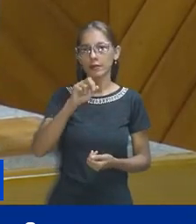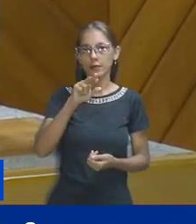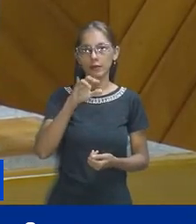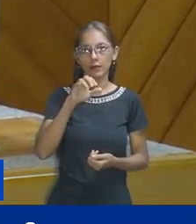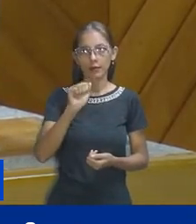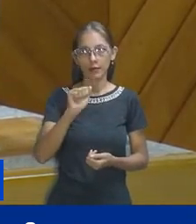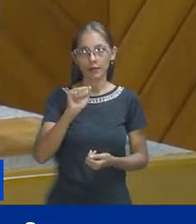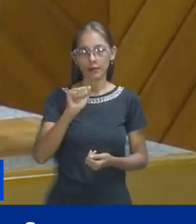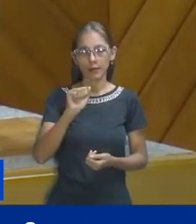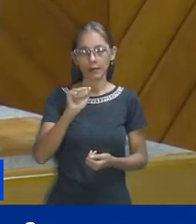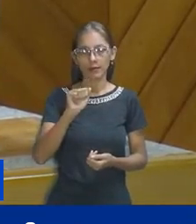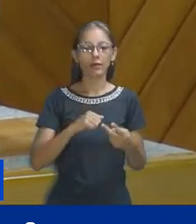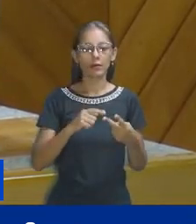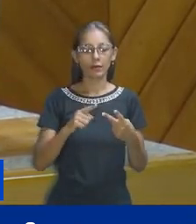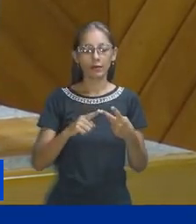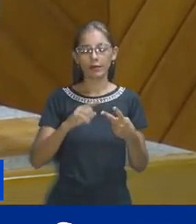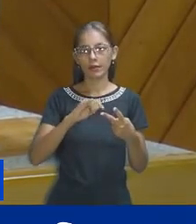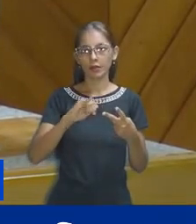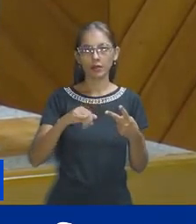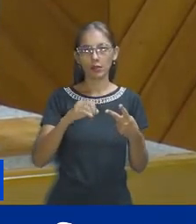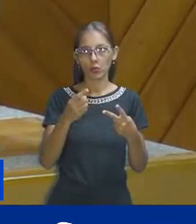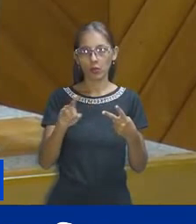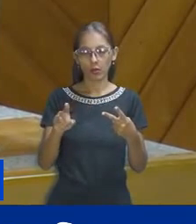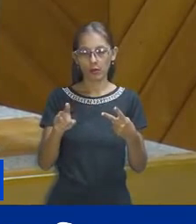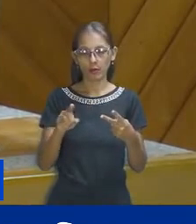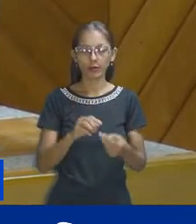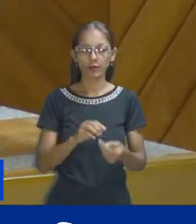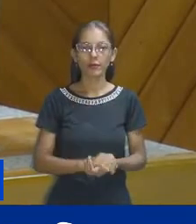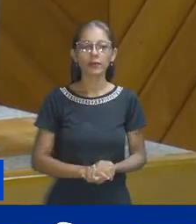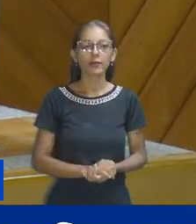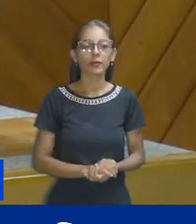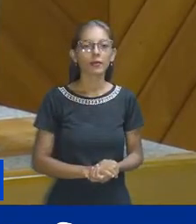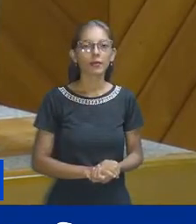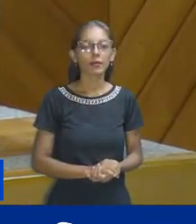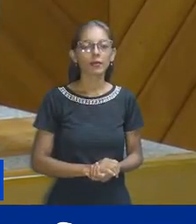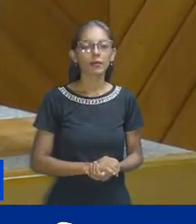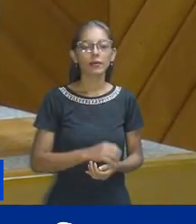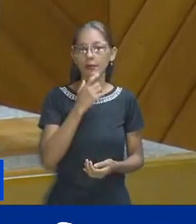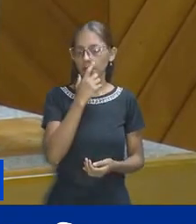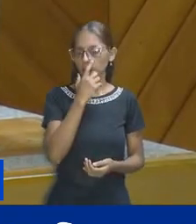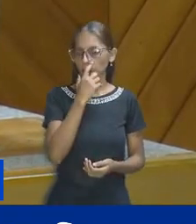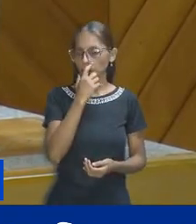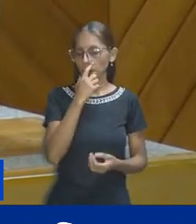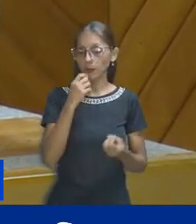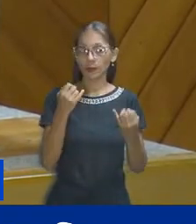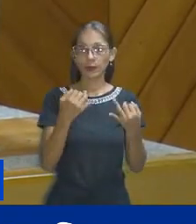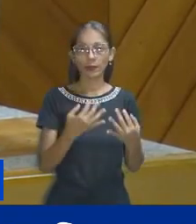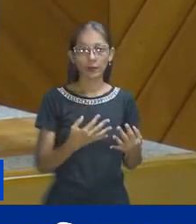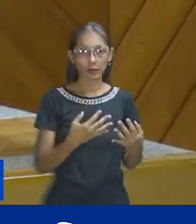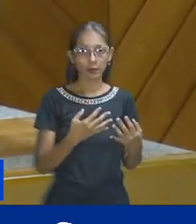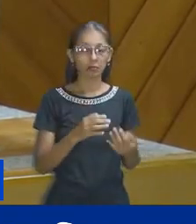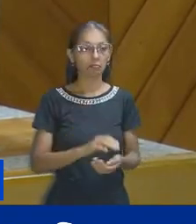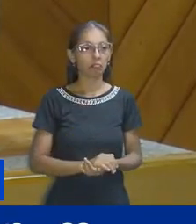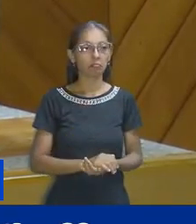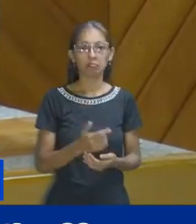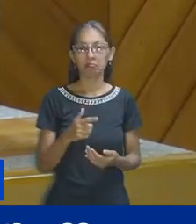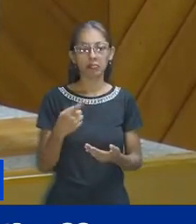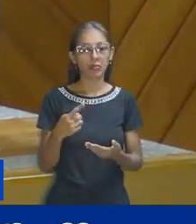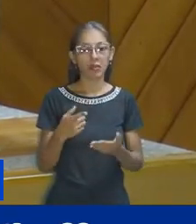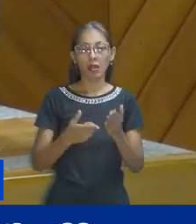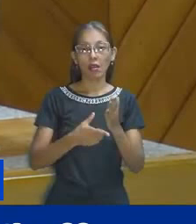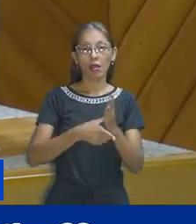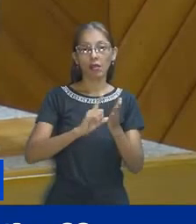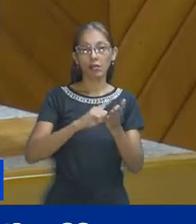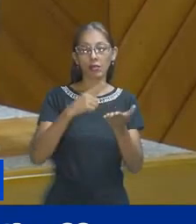investigado João Diomédes negaram, durante a instrução processual, ter havido transporte de eleitor, ao afirmar que